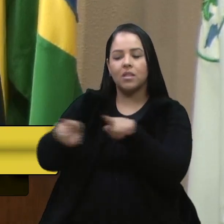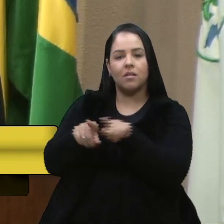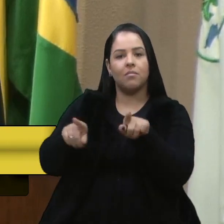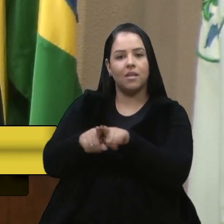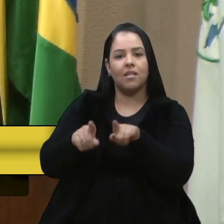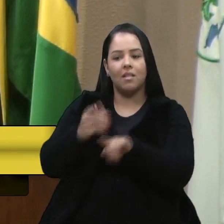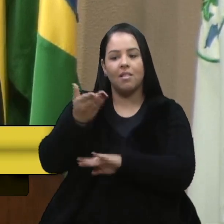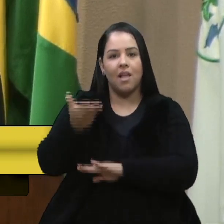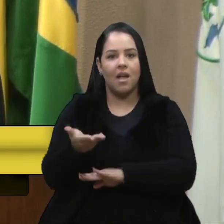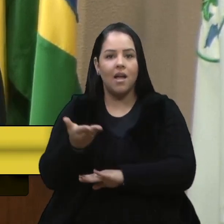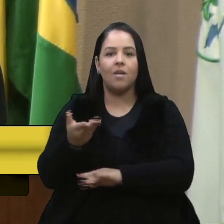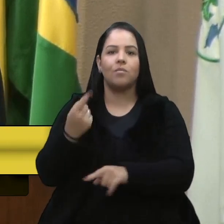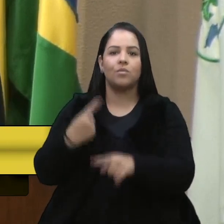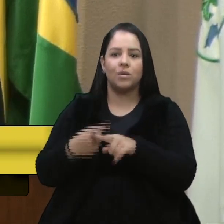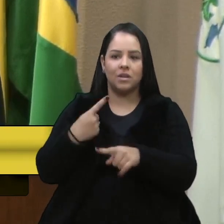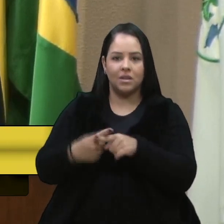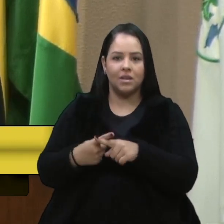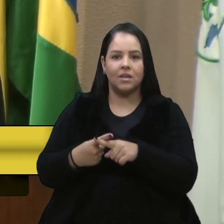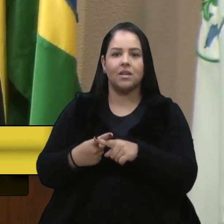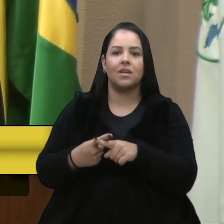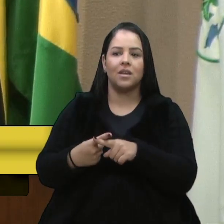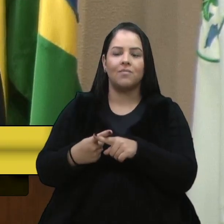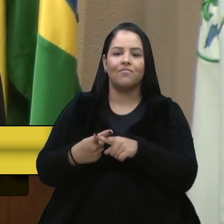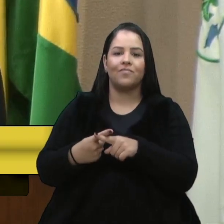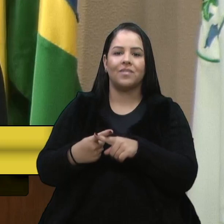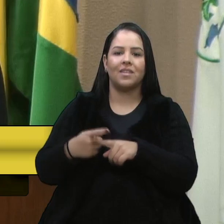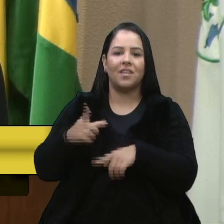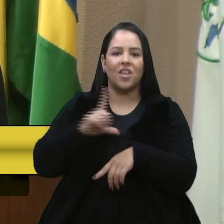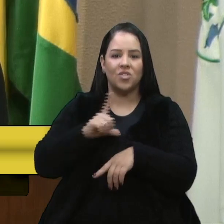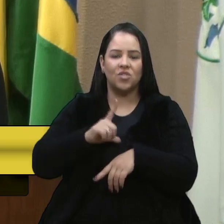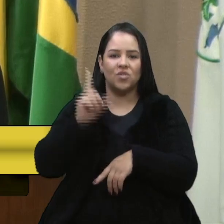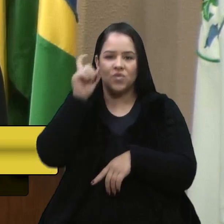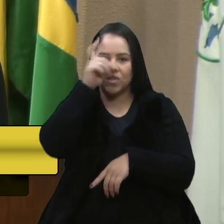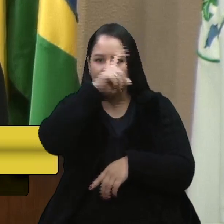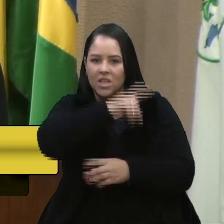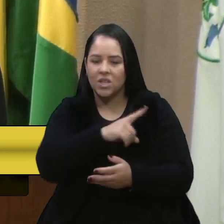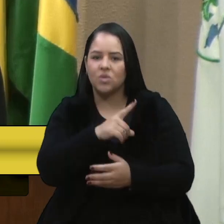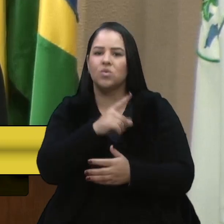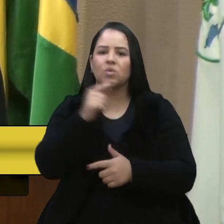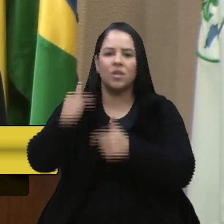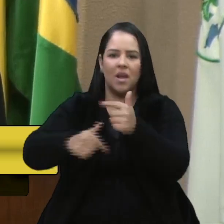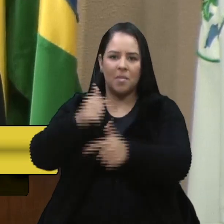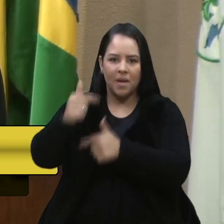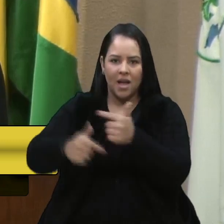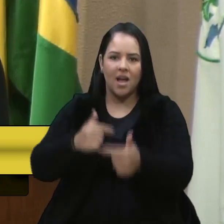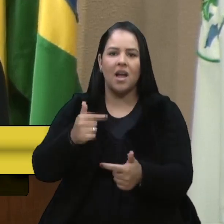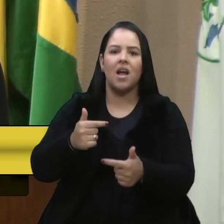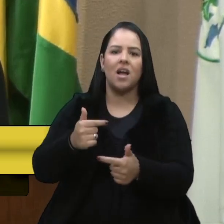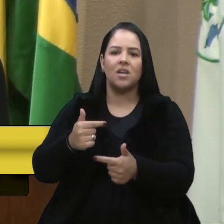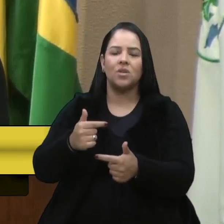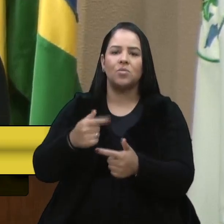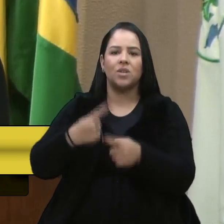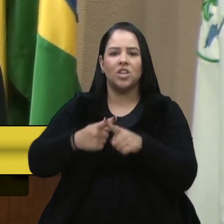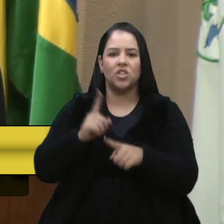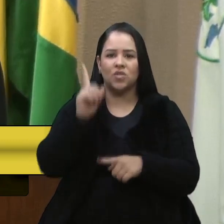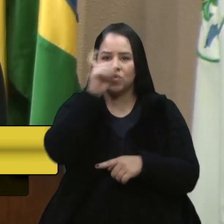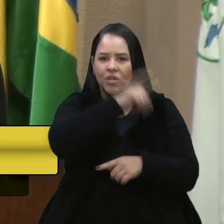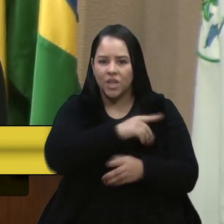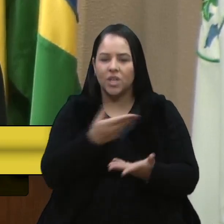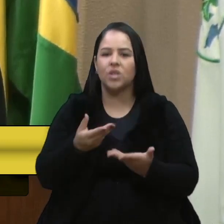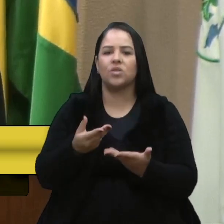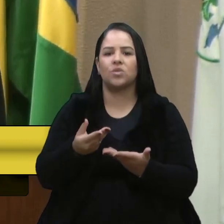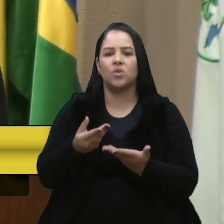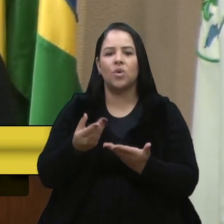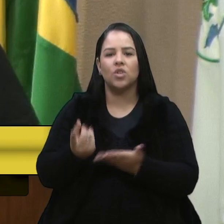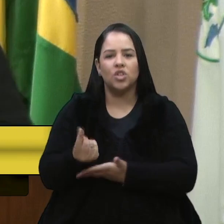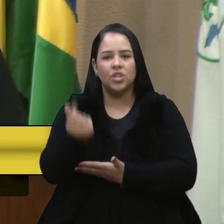lá por estarem em vulnerabilidade social, também estão lá por passarem dificuldade, além daqueles e